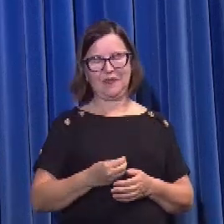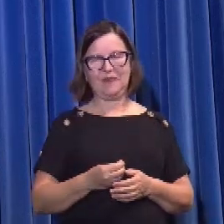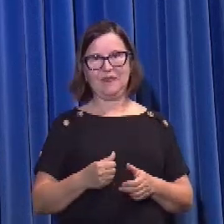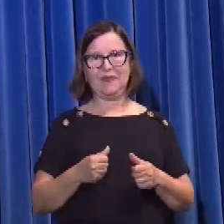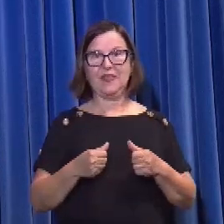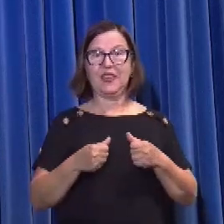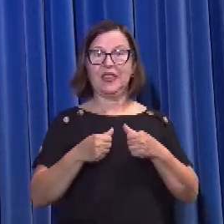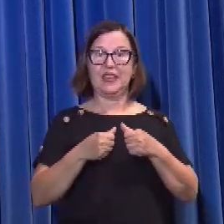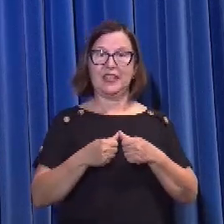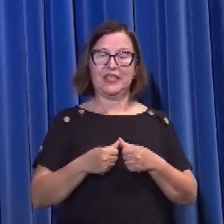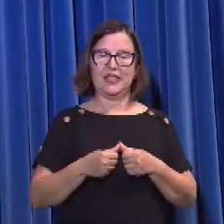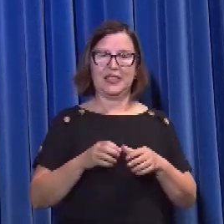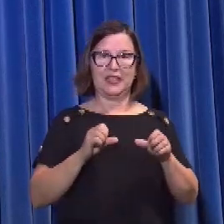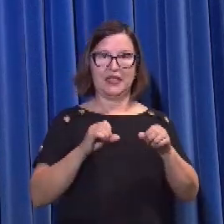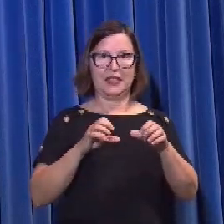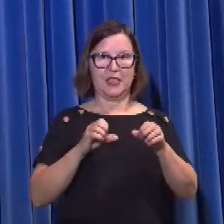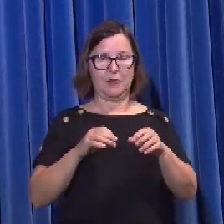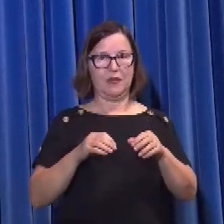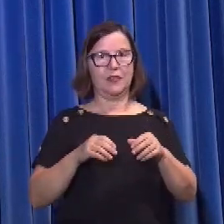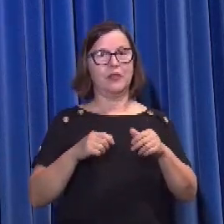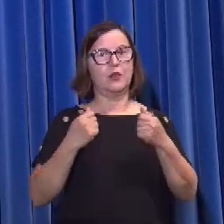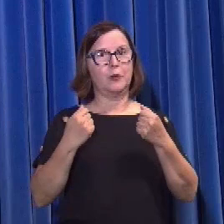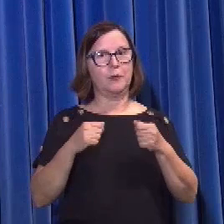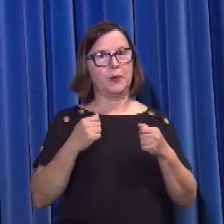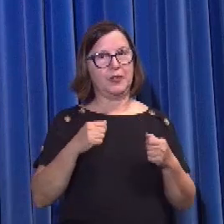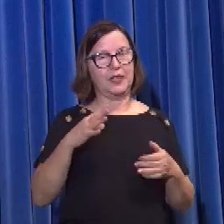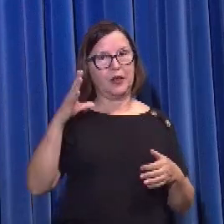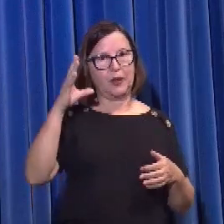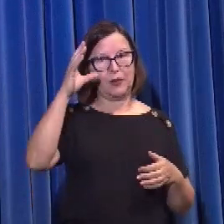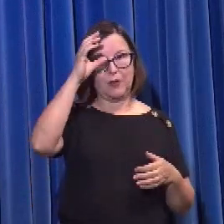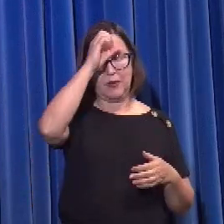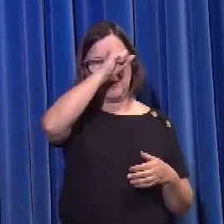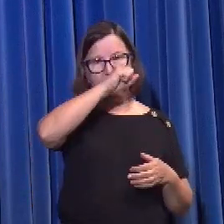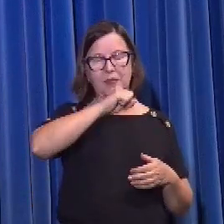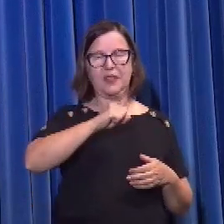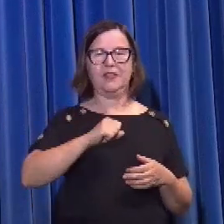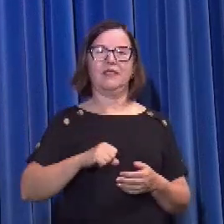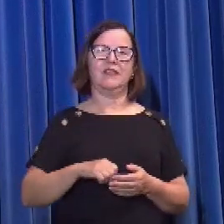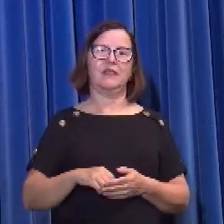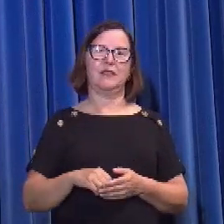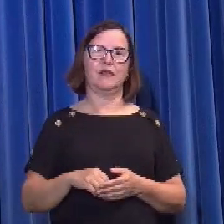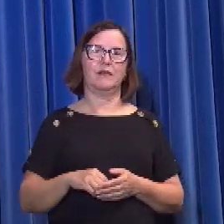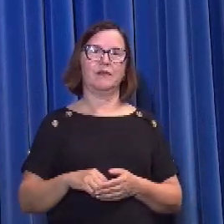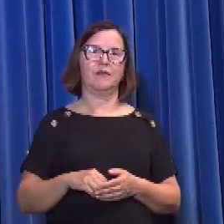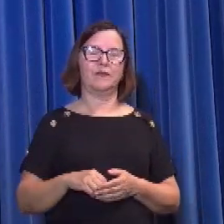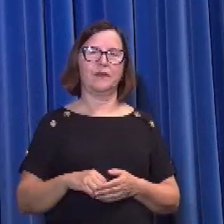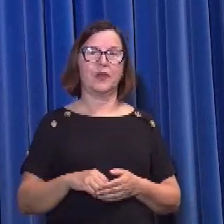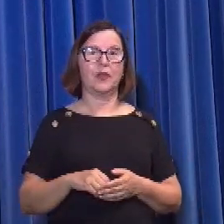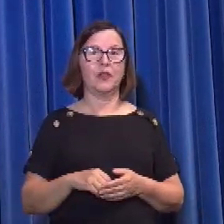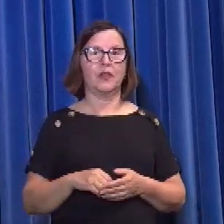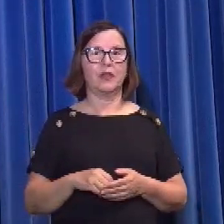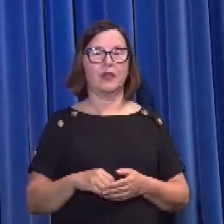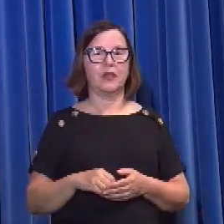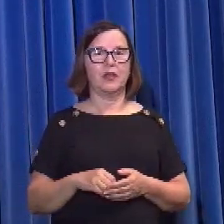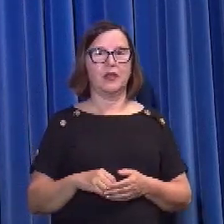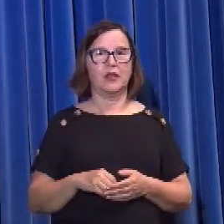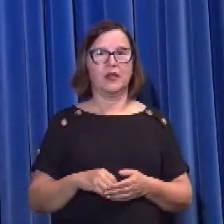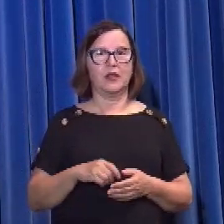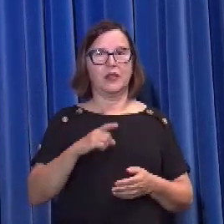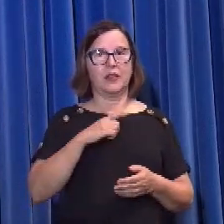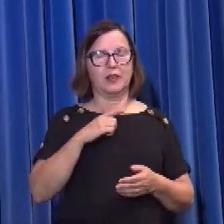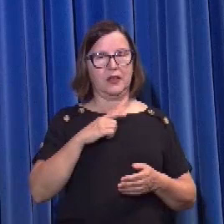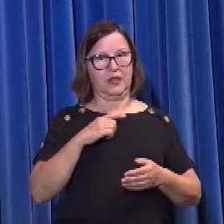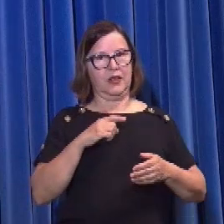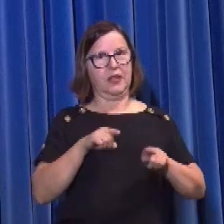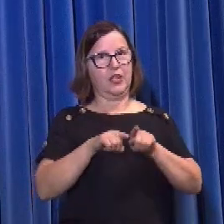tratada e ela precisa ser compreendida pelo corpo de Cristo. Muitos irmãos entendem que a vida cristã resume-se no novo